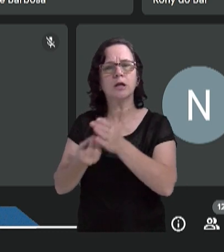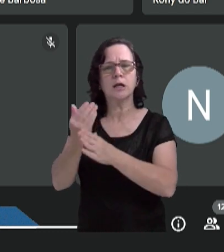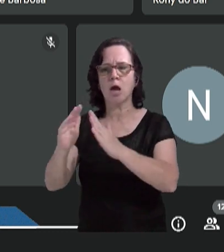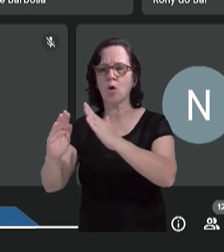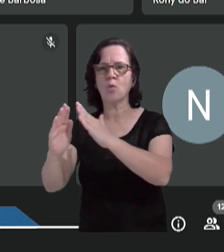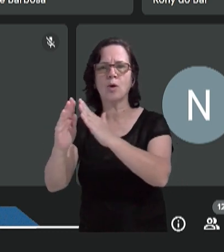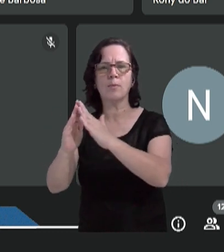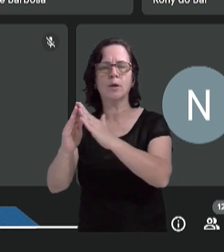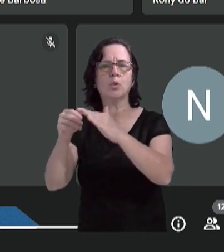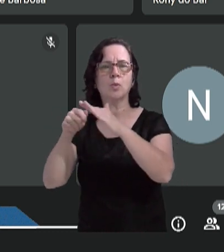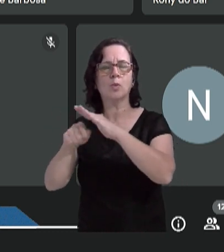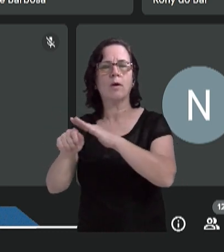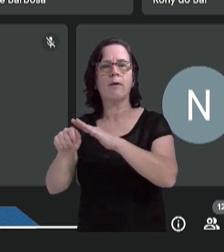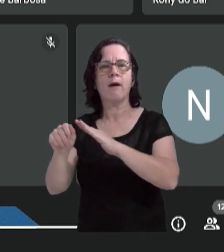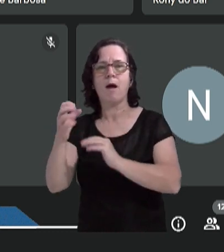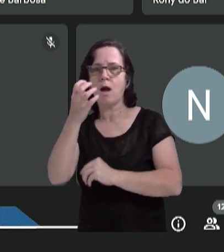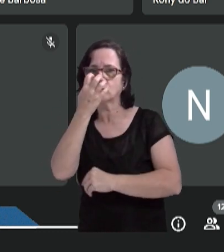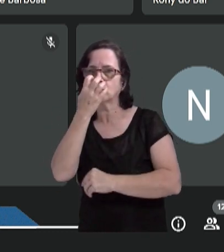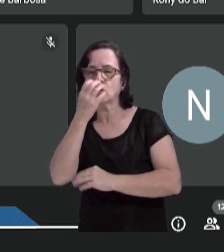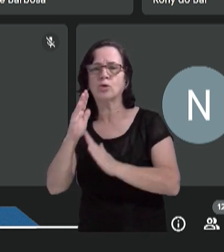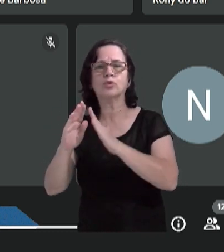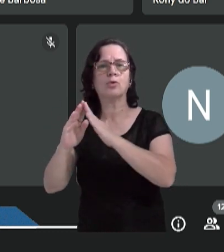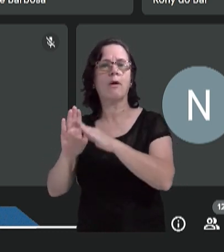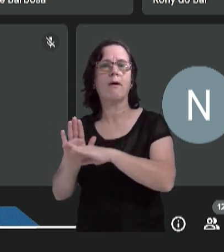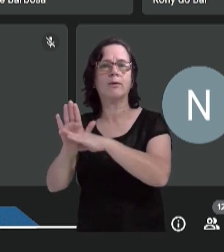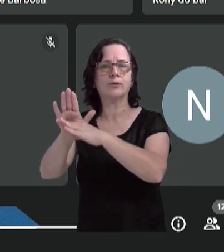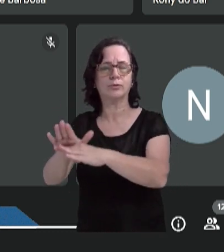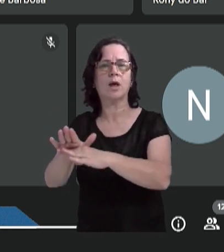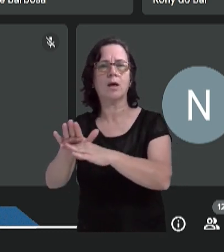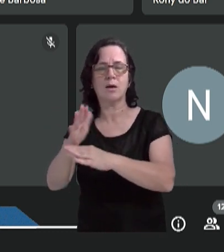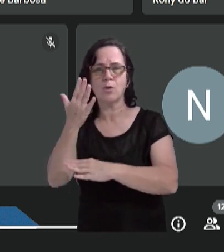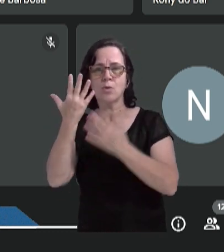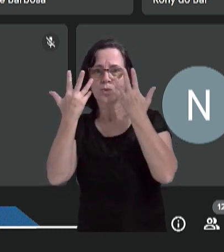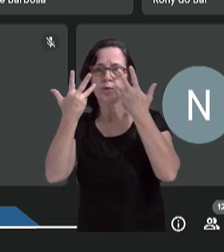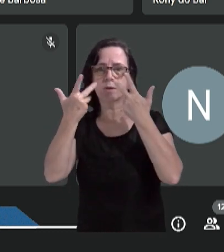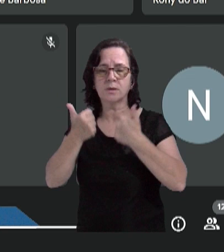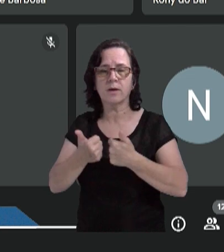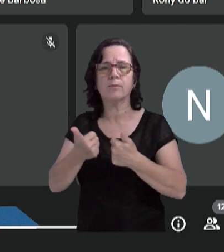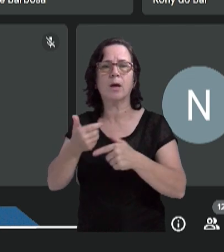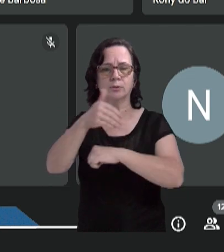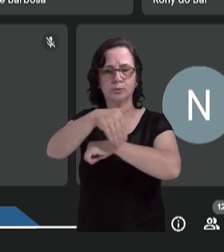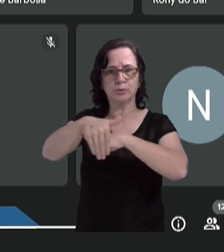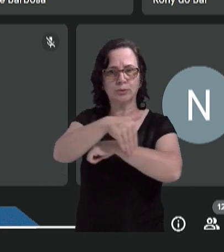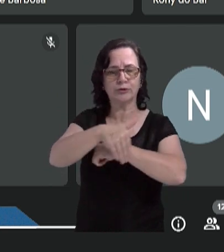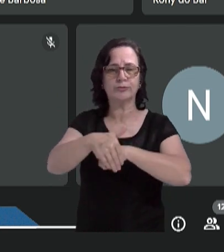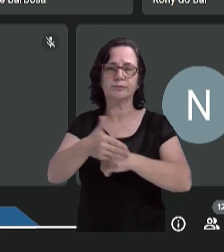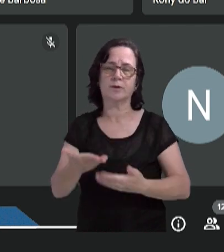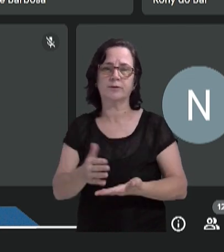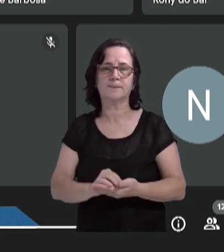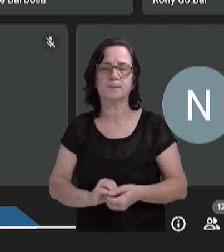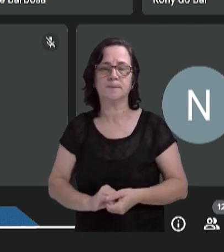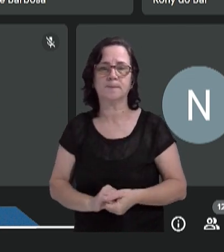Guarda Civil para 24 horas. O vereador pede também que o Executivo estude a possibilidade da